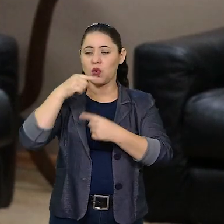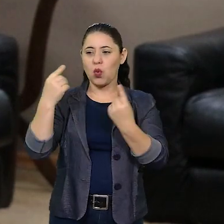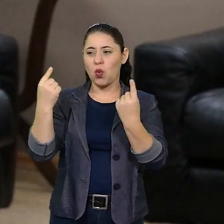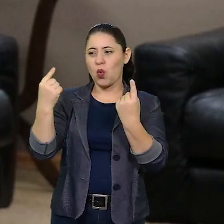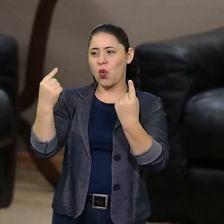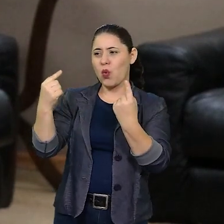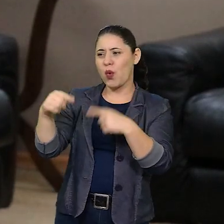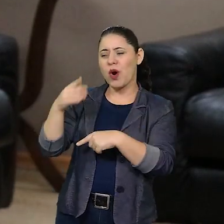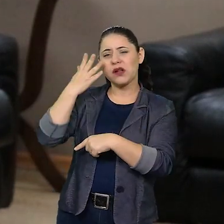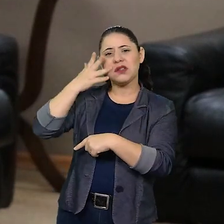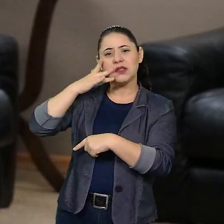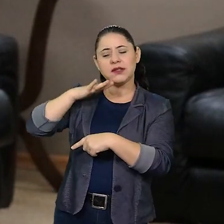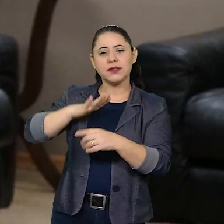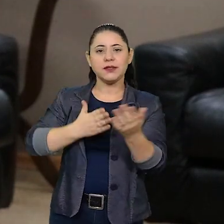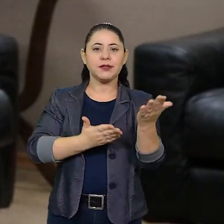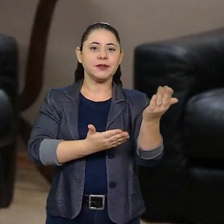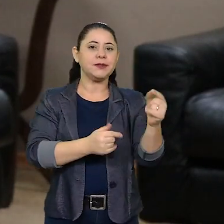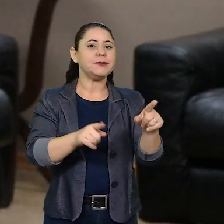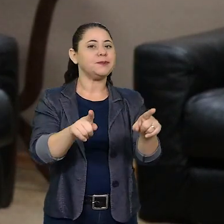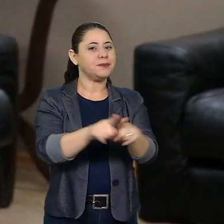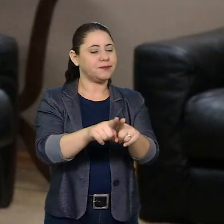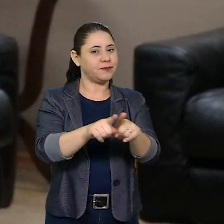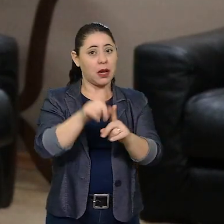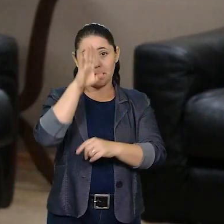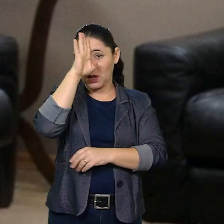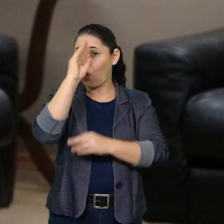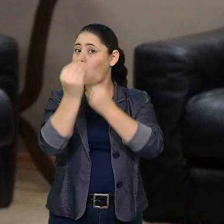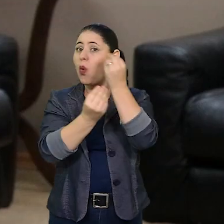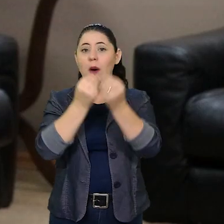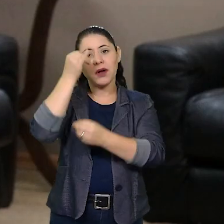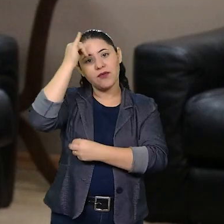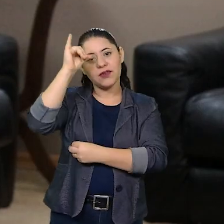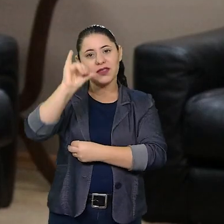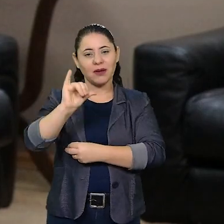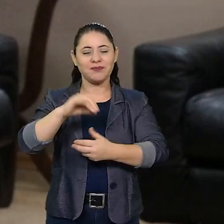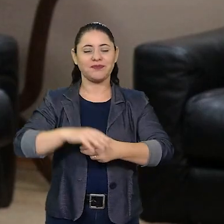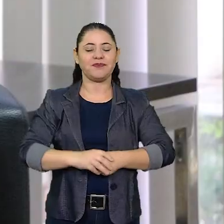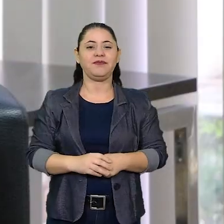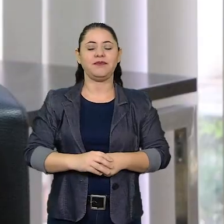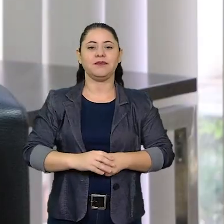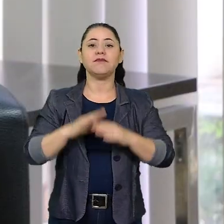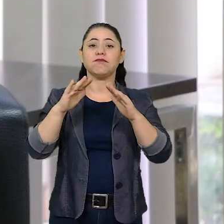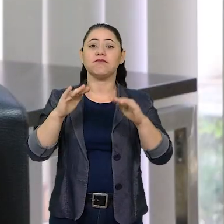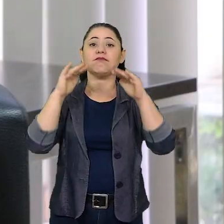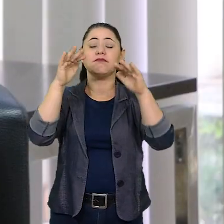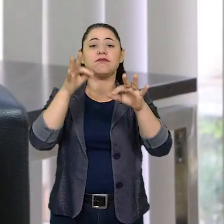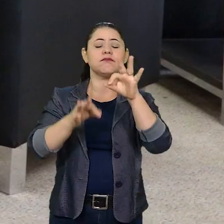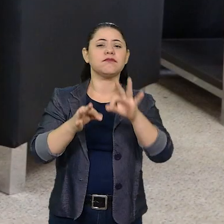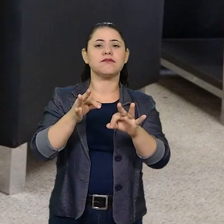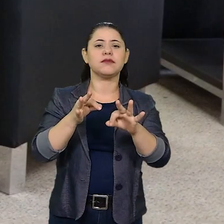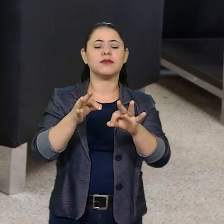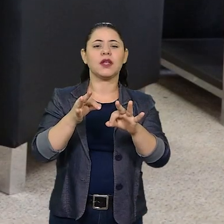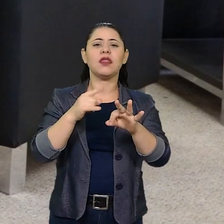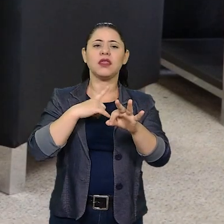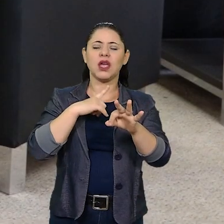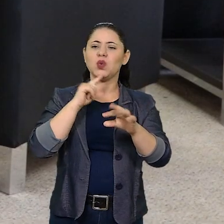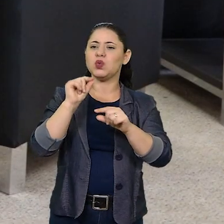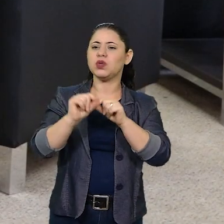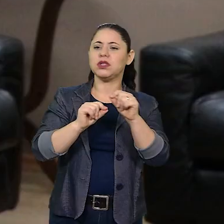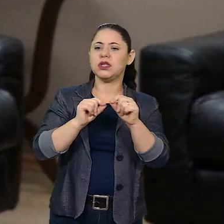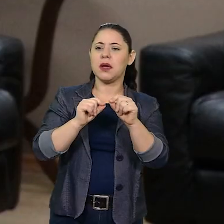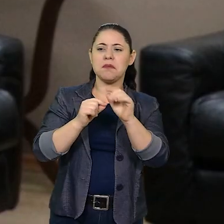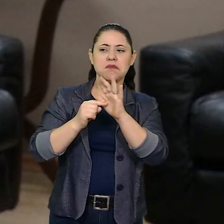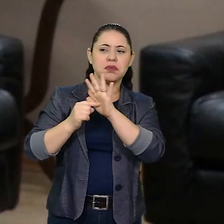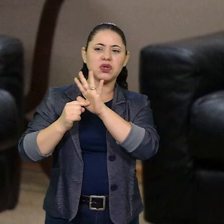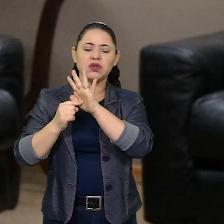praticadas contra criança e adolescente e, principalmente, como combatê-las. Desembargadora, há sinais